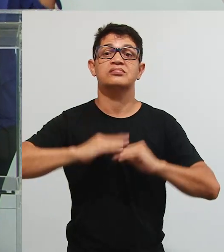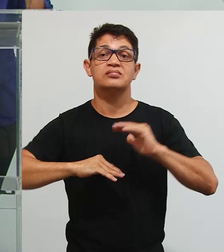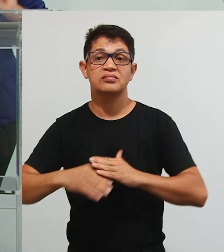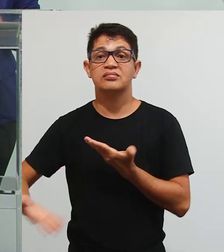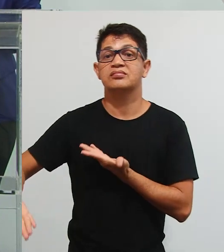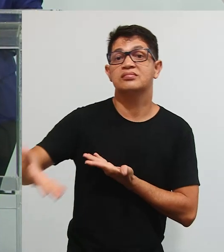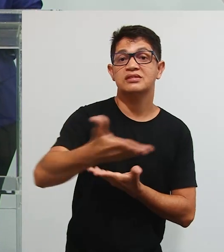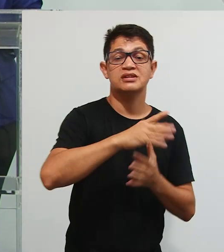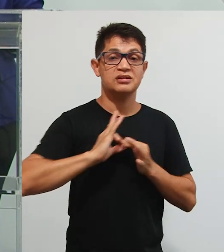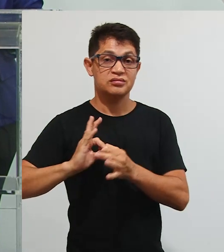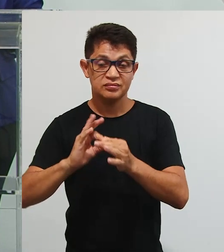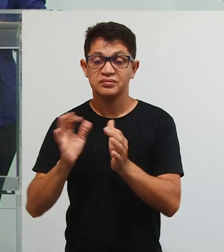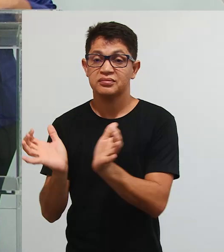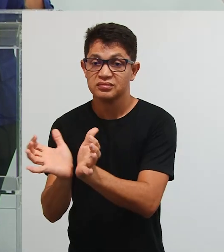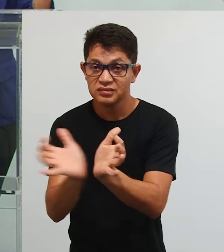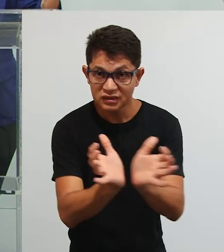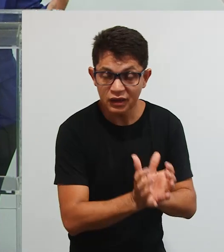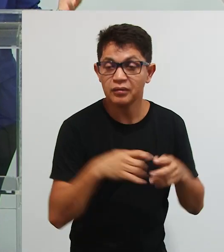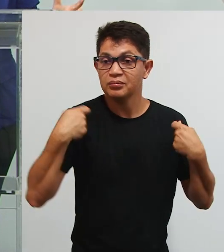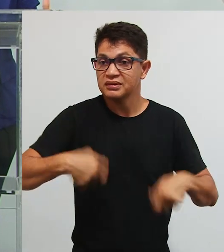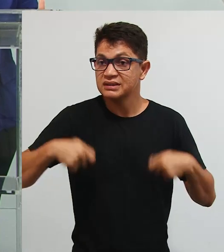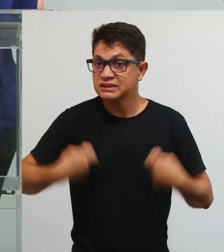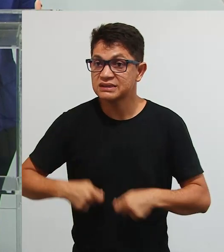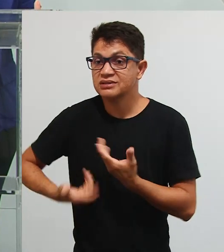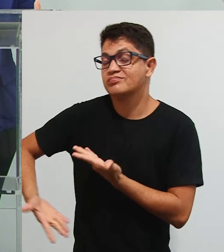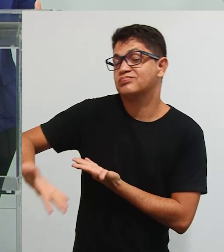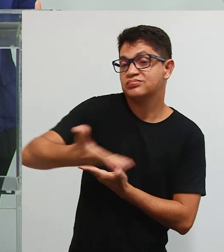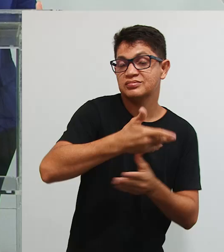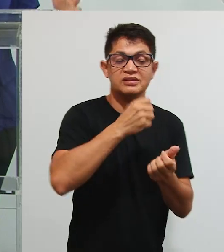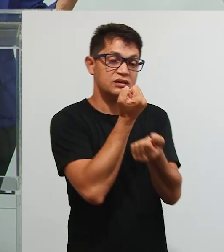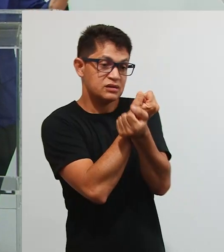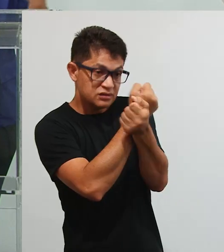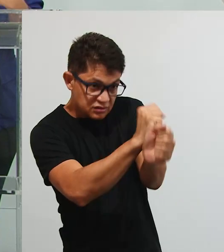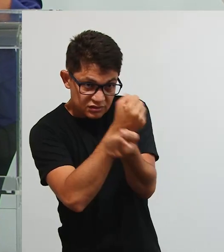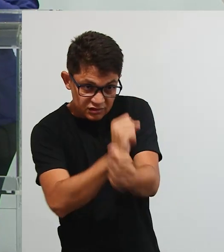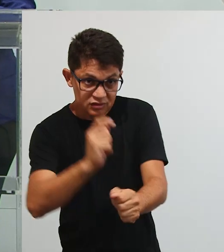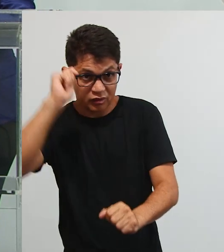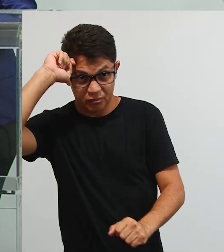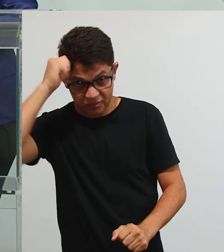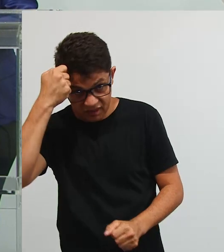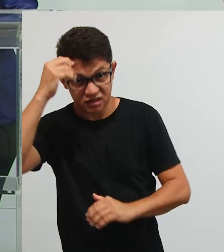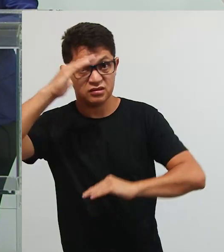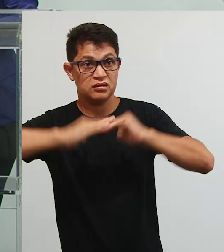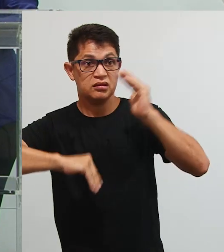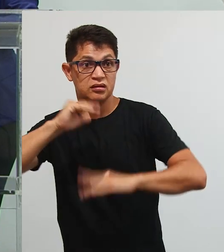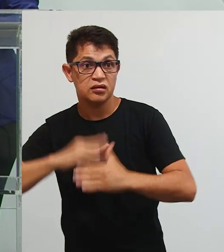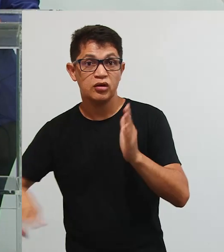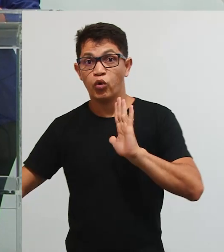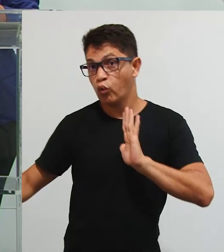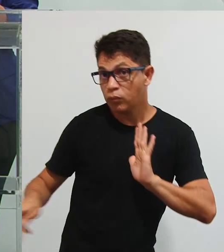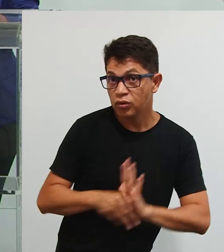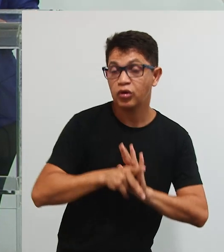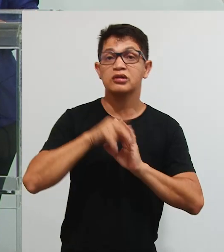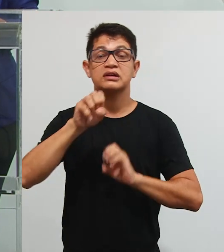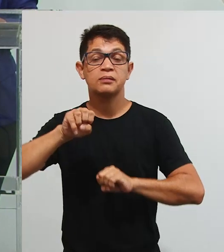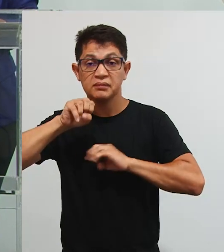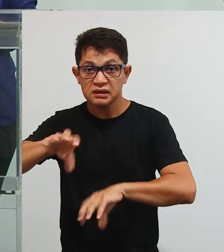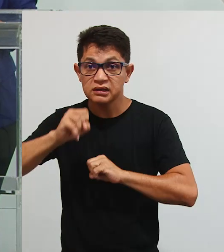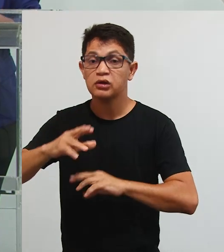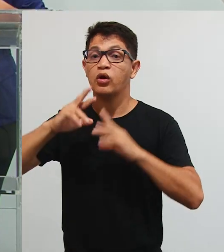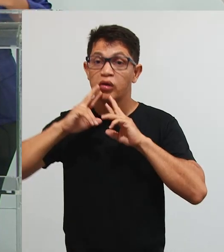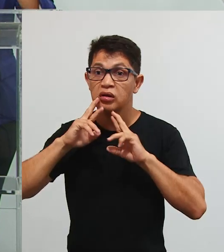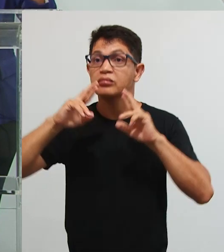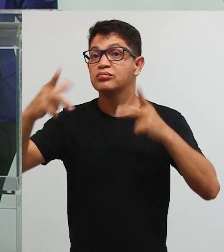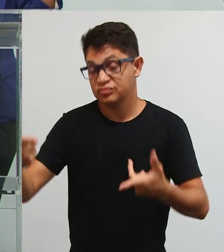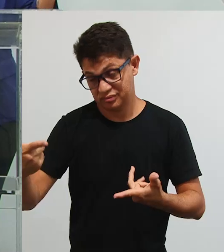aí uma comunidade, várias comunidades quilombolas, que também precisam desse ensino. Só que não dá para ser um